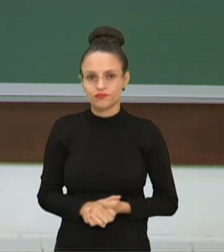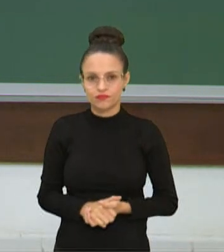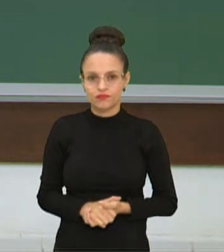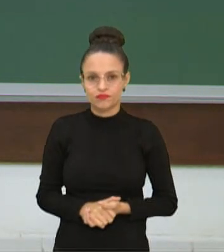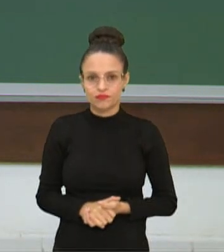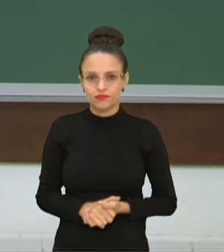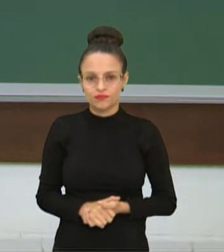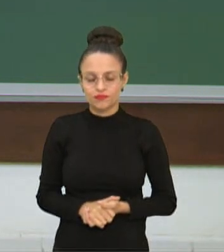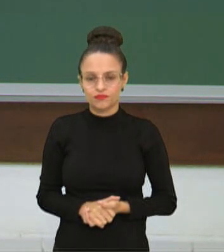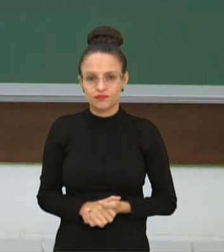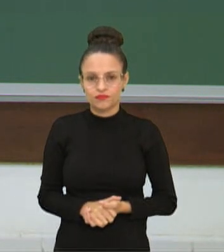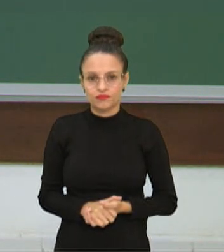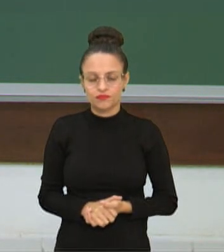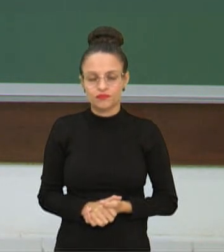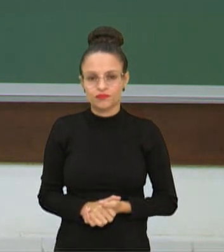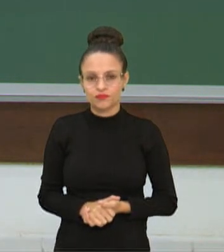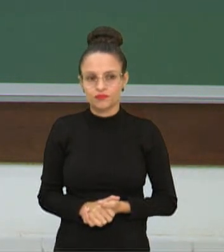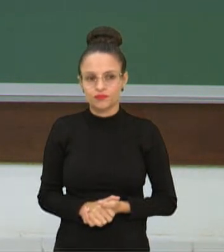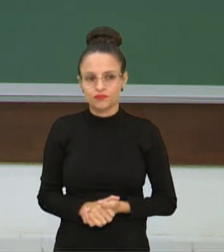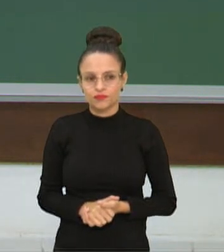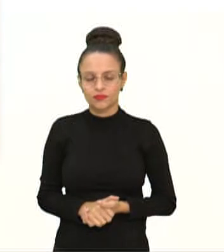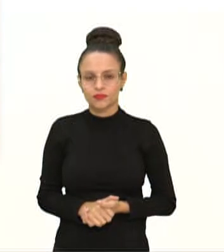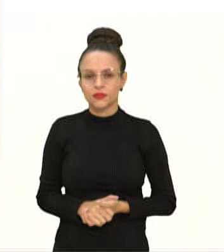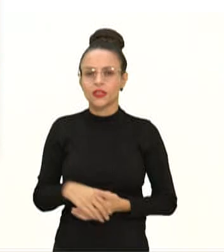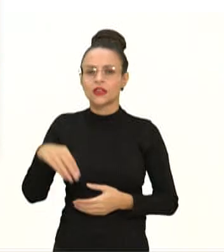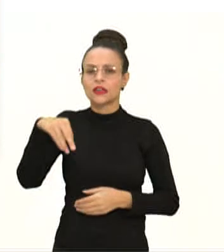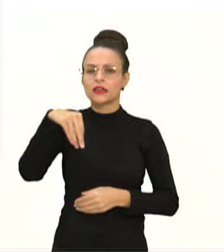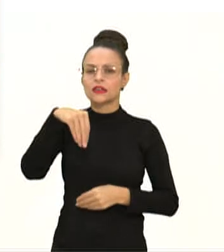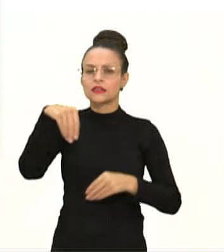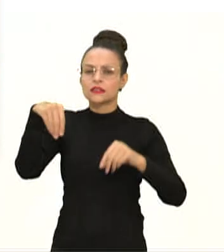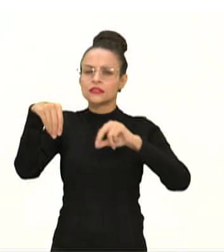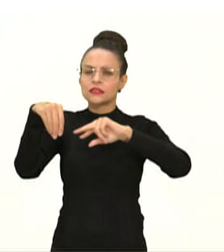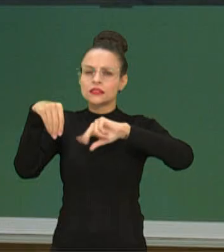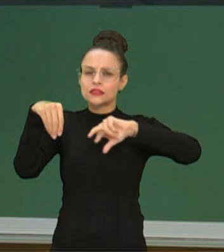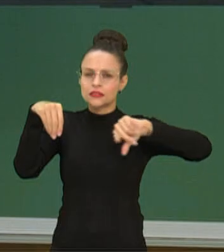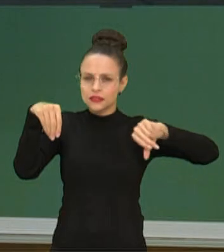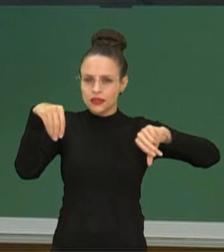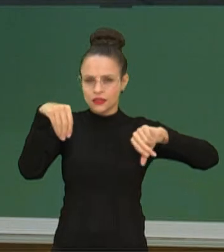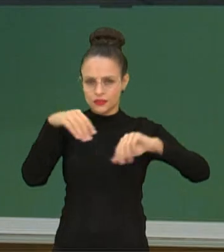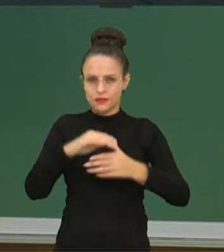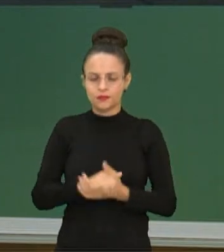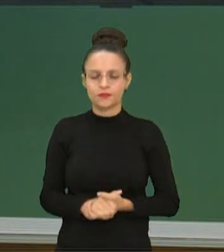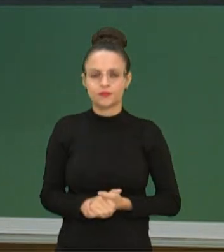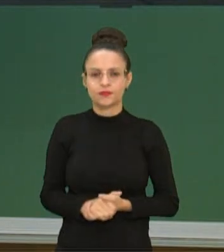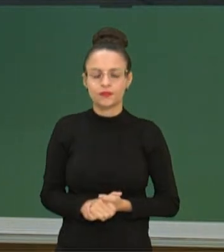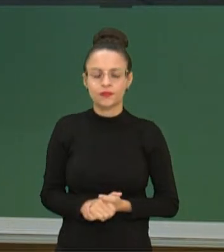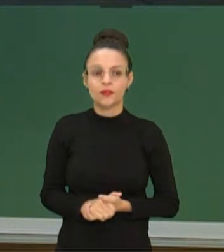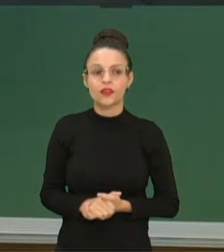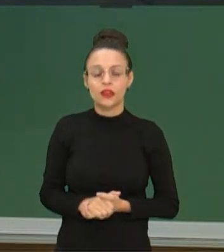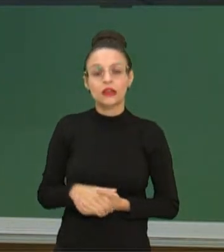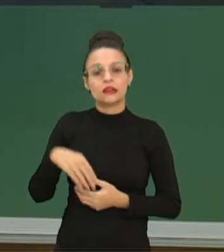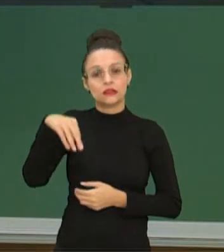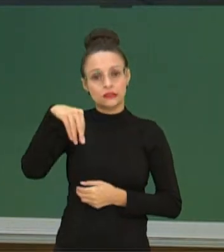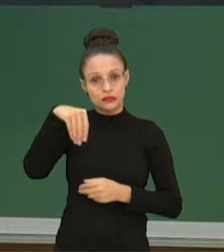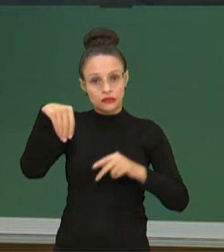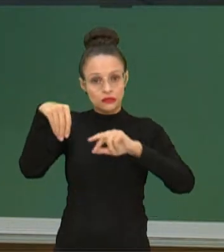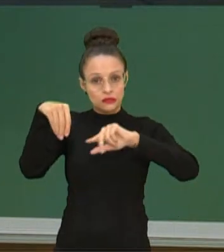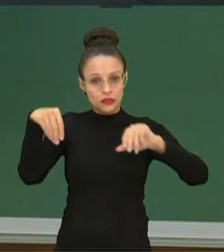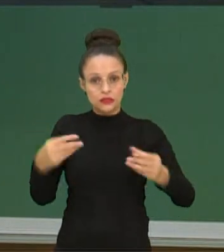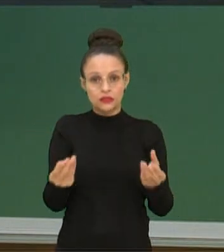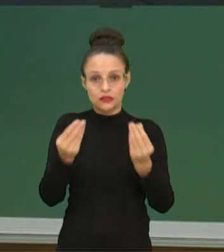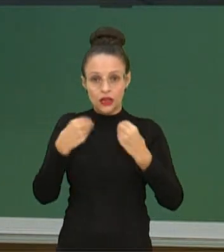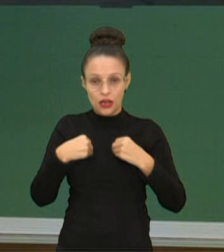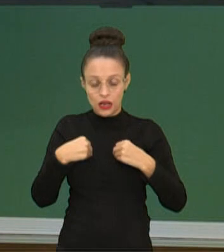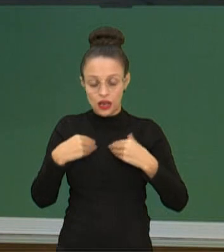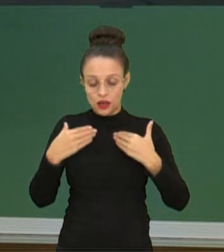beleza? E os sais minerais? Vamos dar uma olhadinha sobre eles? Eles fornecem ao nosso corpo